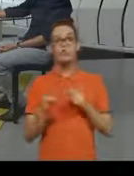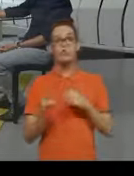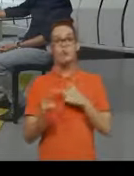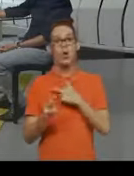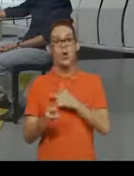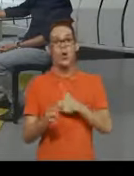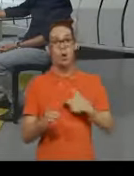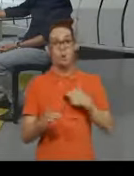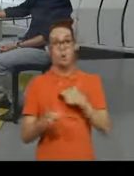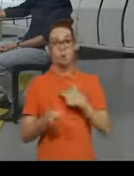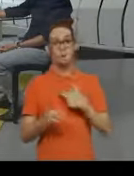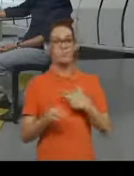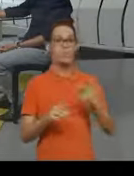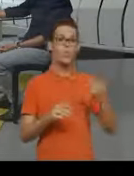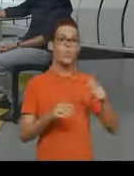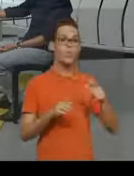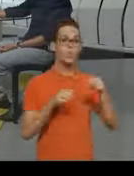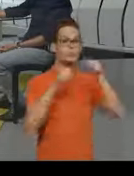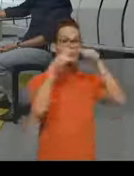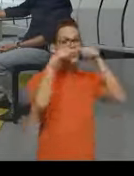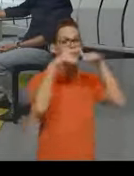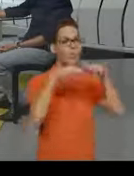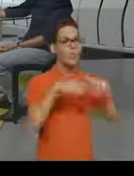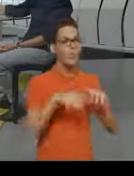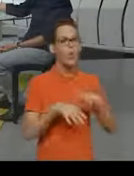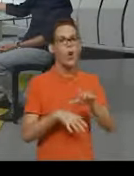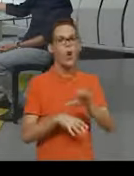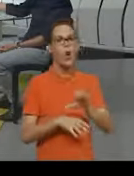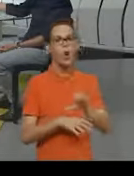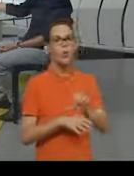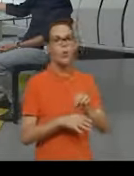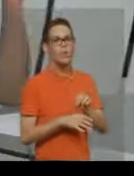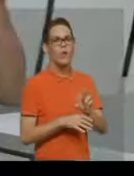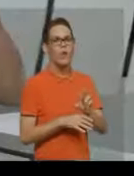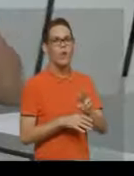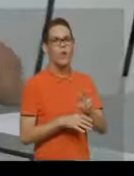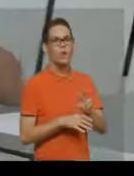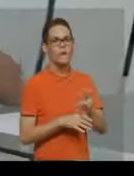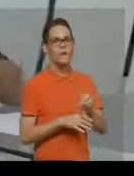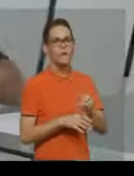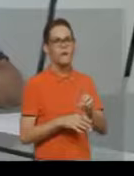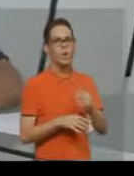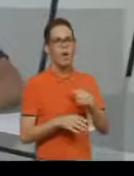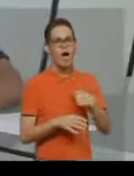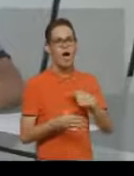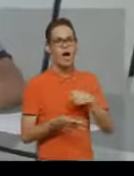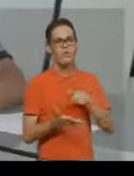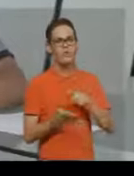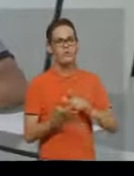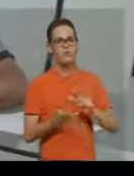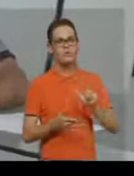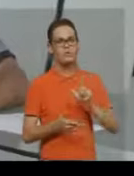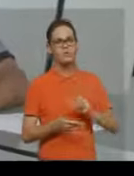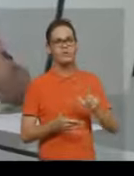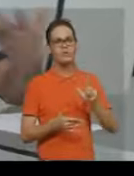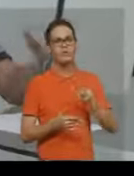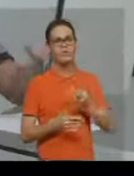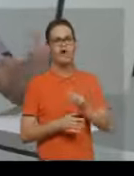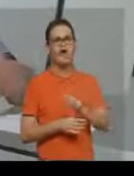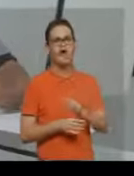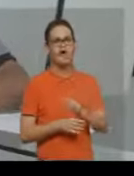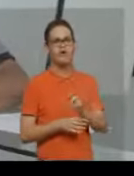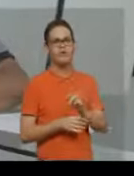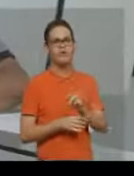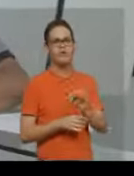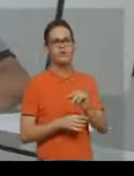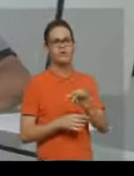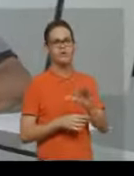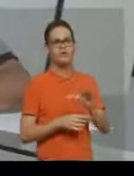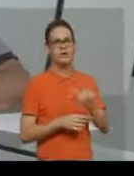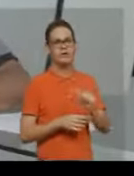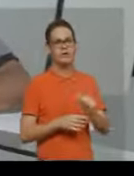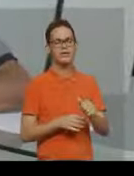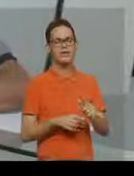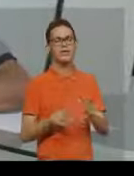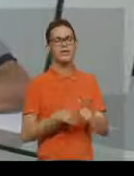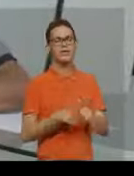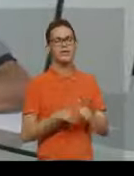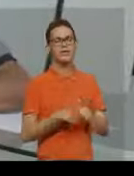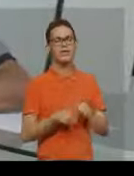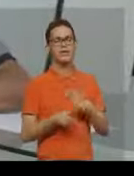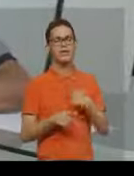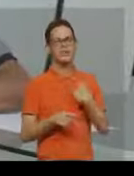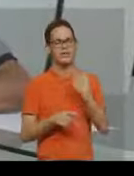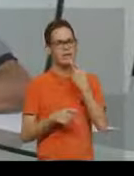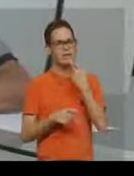mais sombrio, por exemplo, Corvo, eu acho ele tão, essa obra tão mais sombria. A literatura gótica, que gótica, falei da